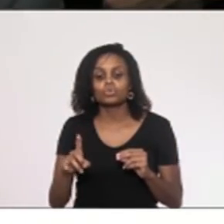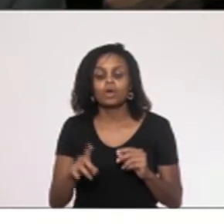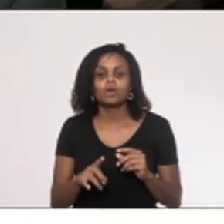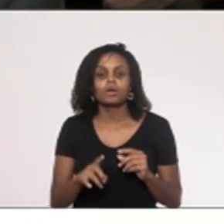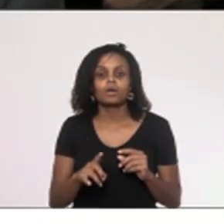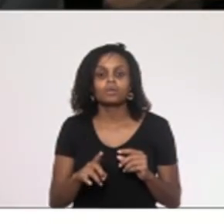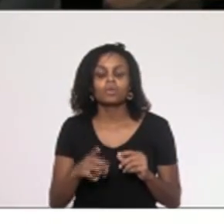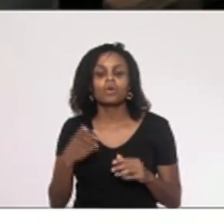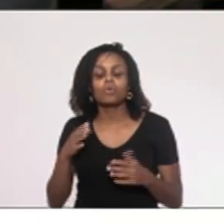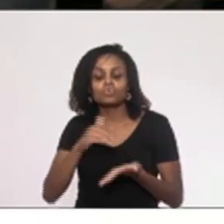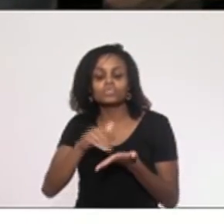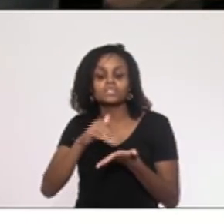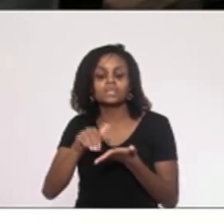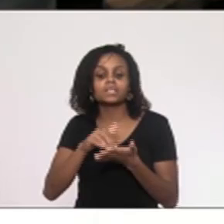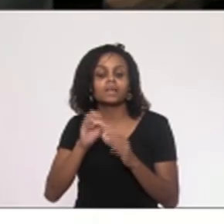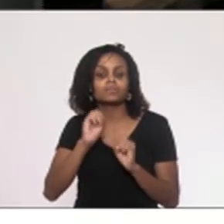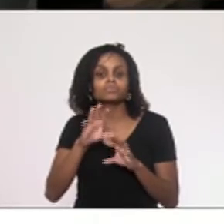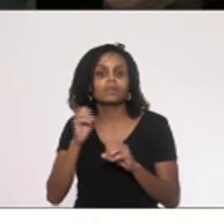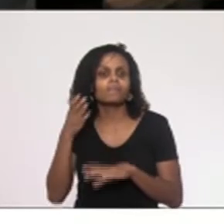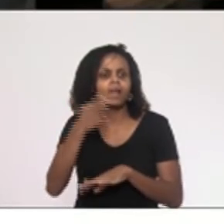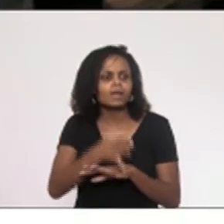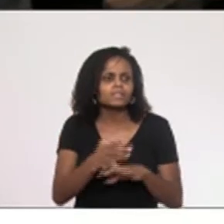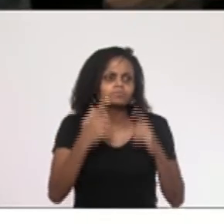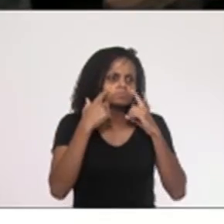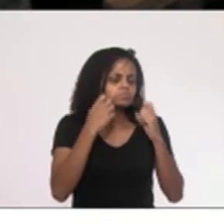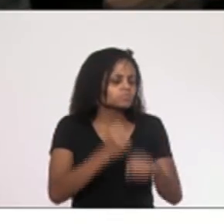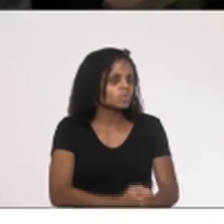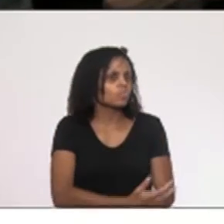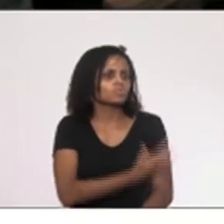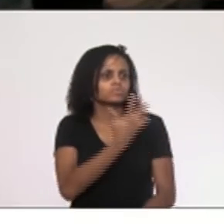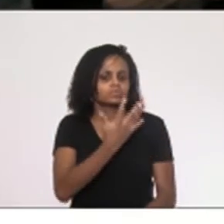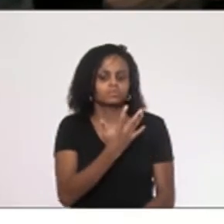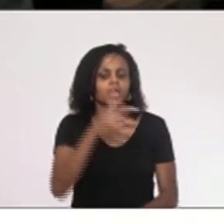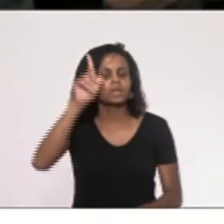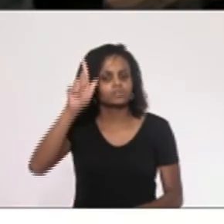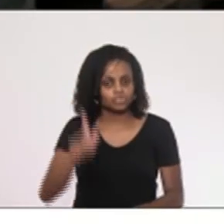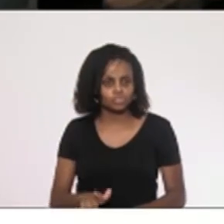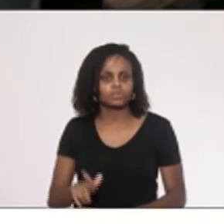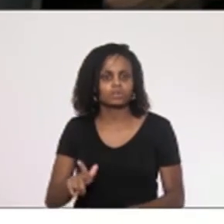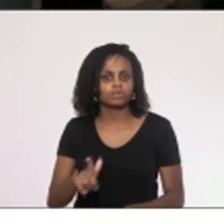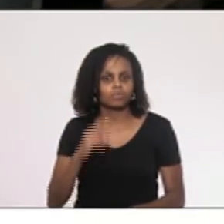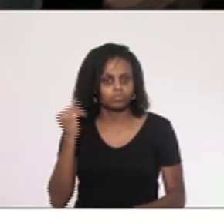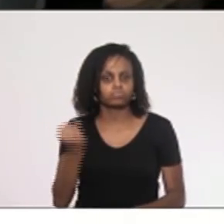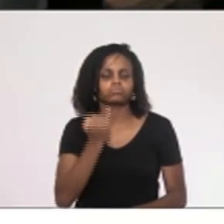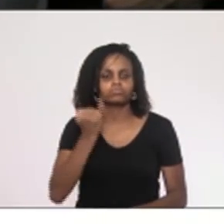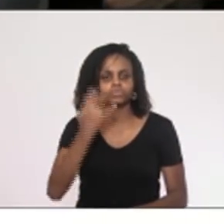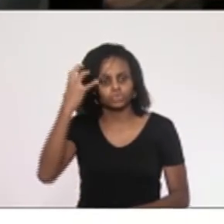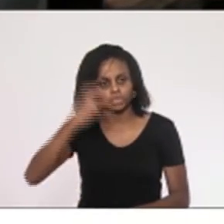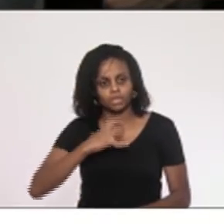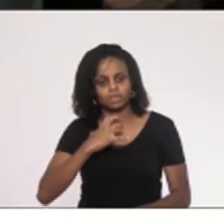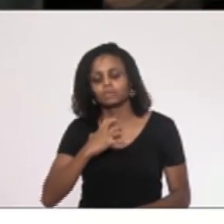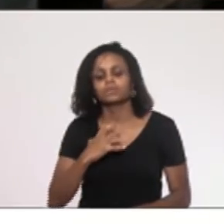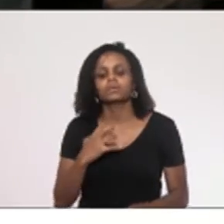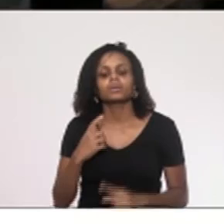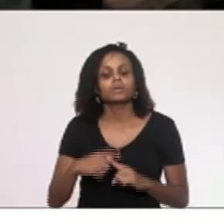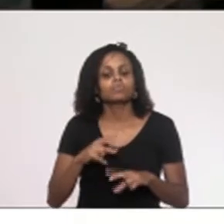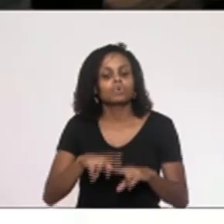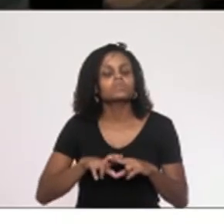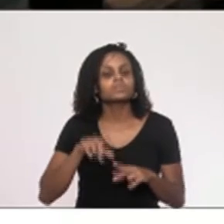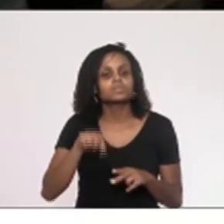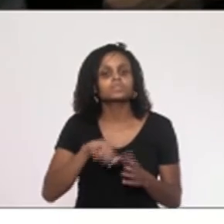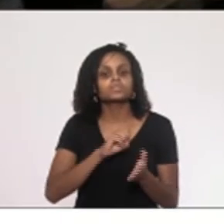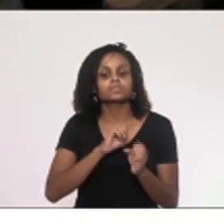prantos o secretário. Isso é gestão, não foi aumento de recurso. Então, este respeito é por causa deste